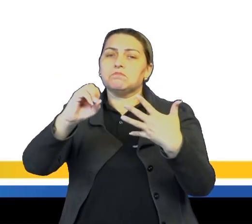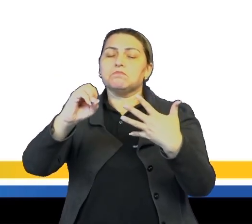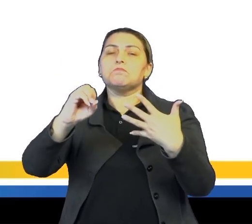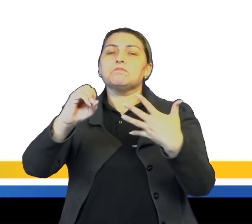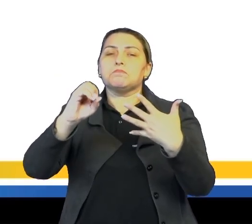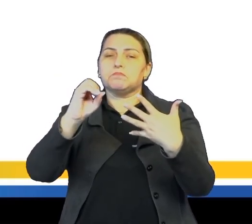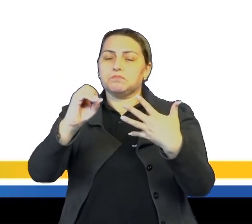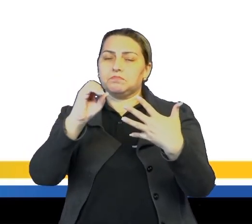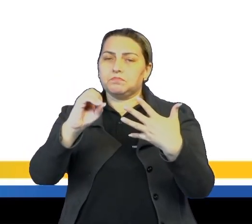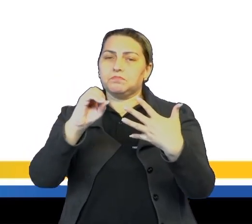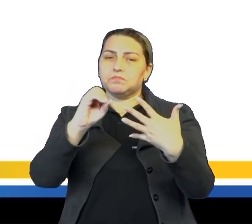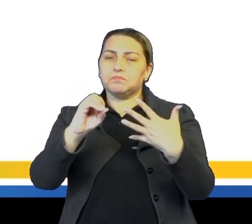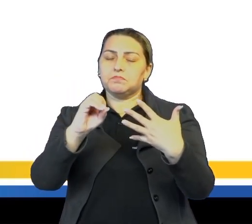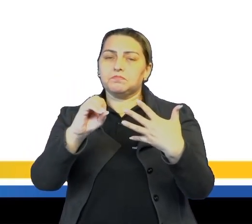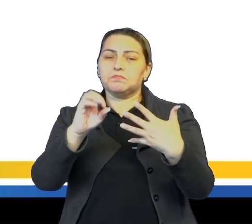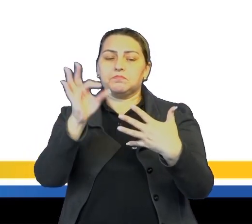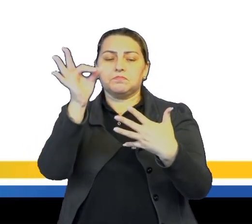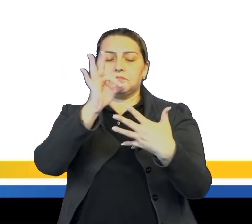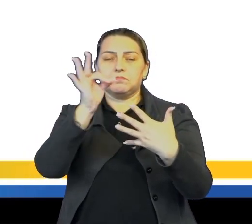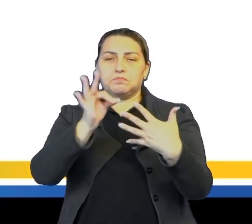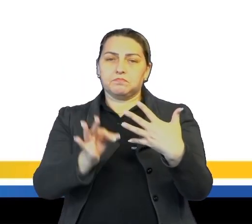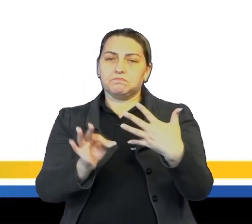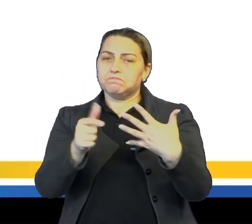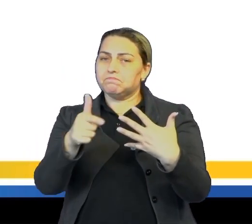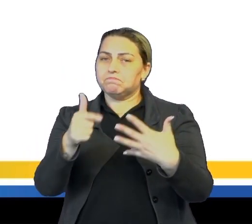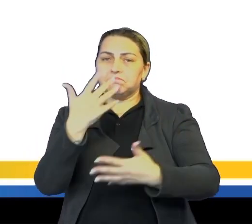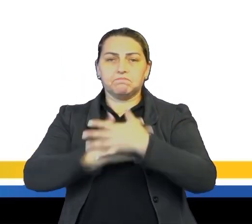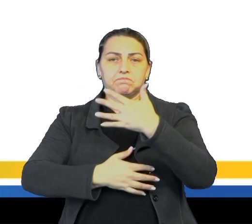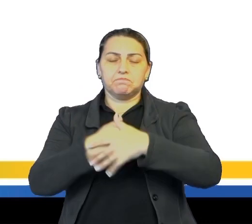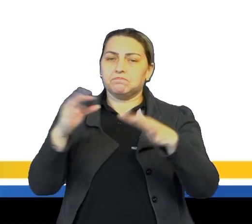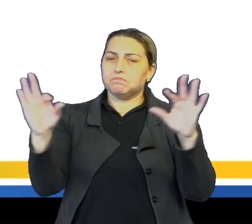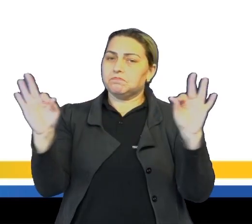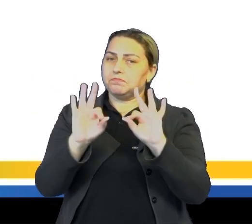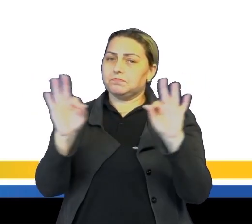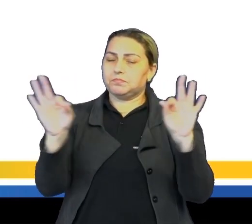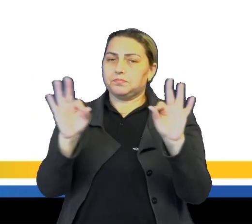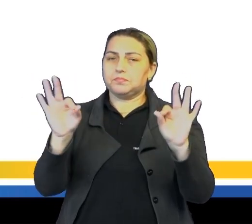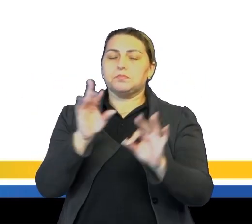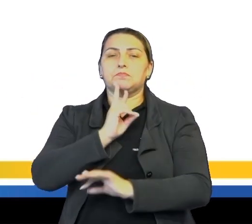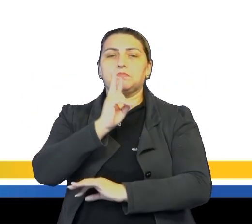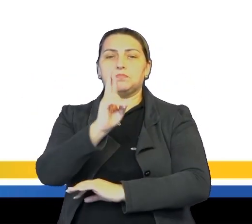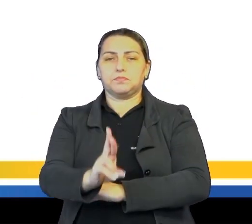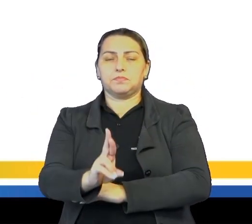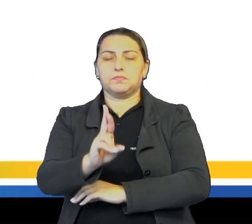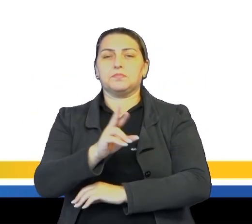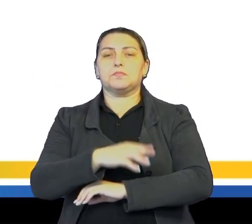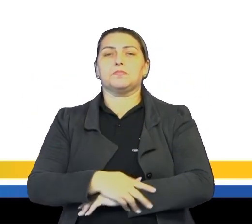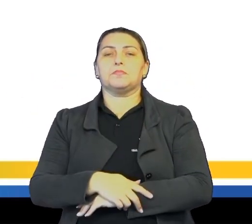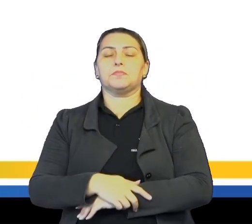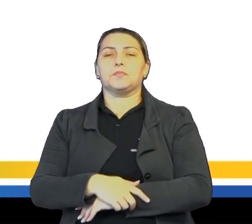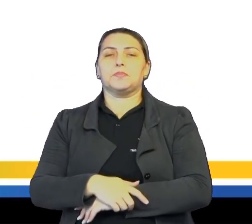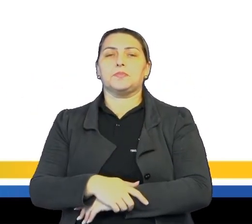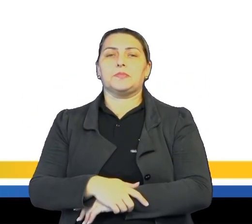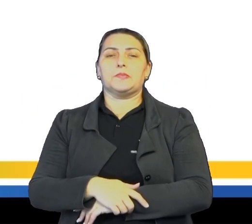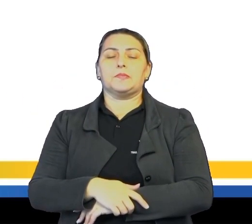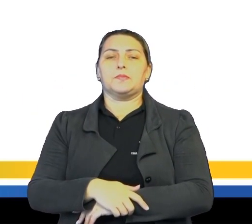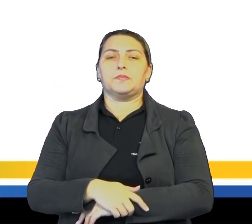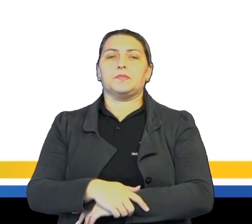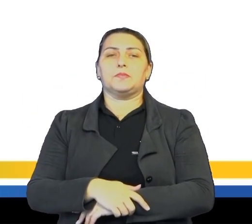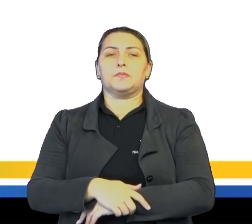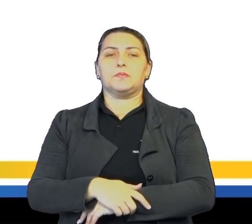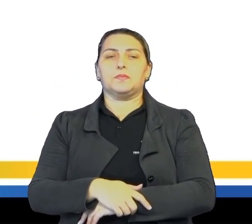o zero é o elemento neutro ou seja elemento que não vai interferir no resultado da sua adição